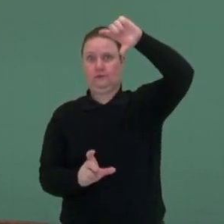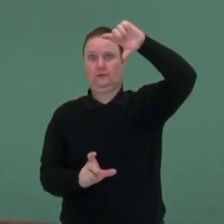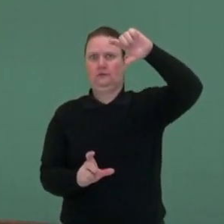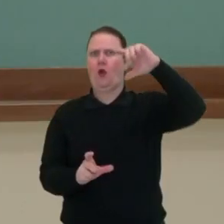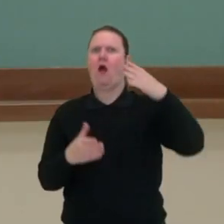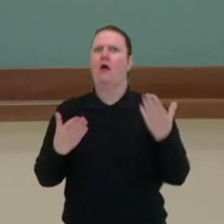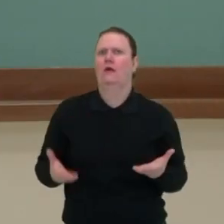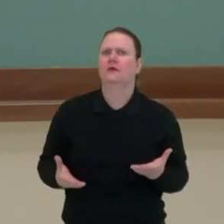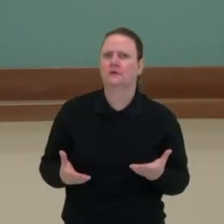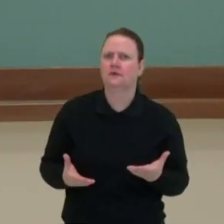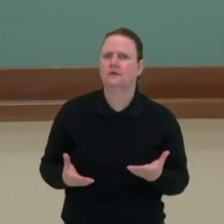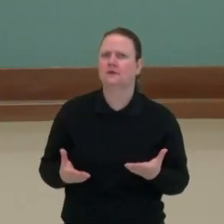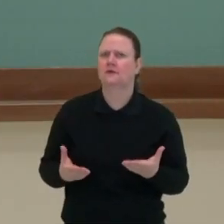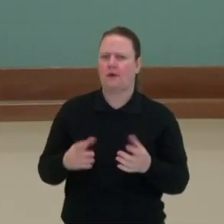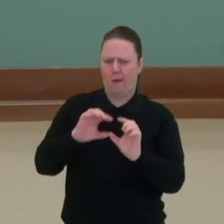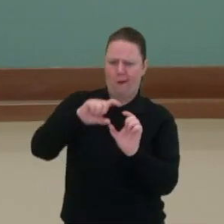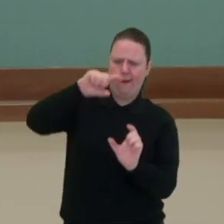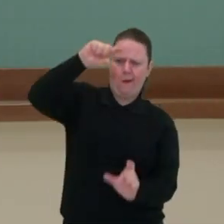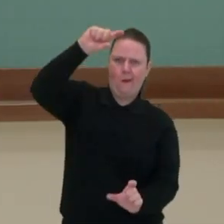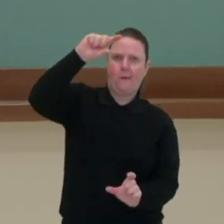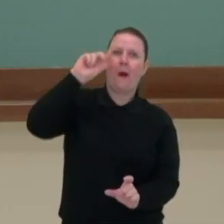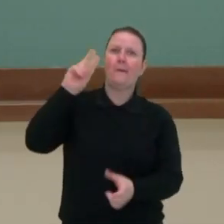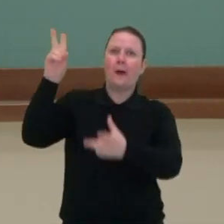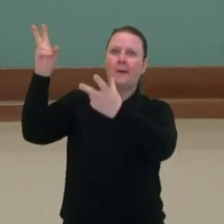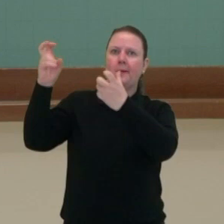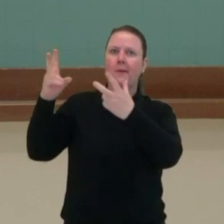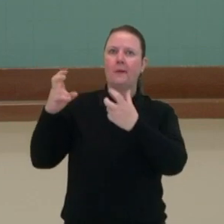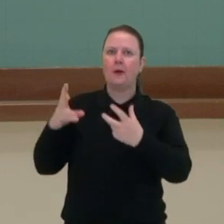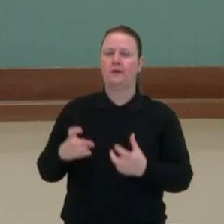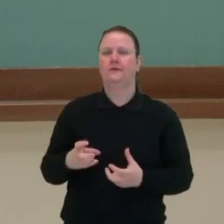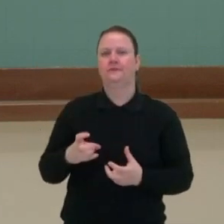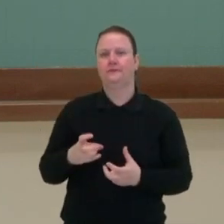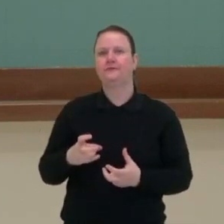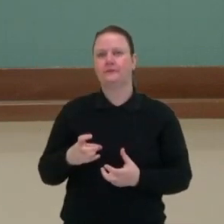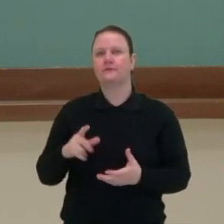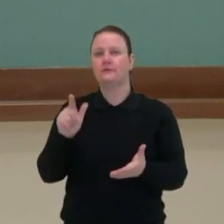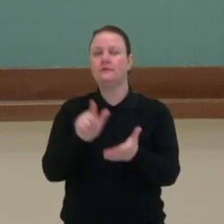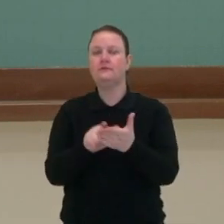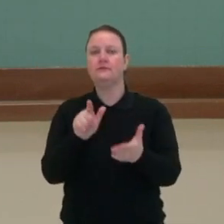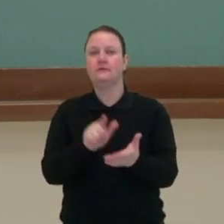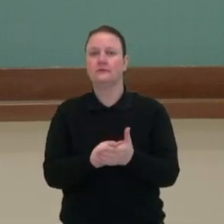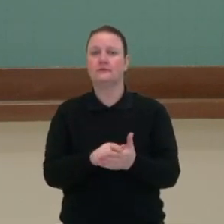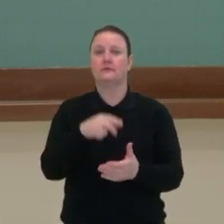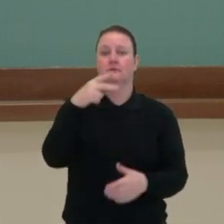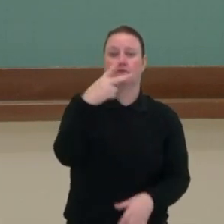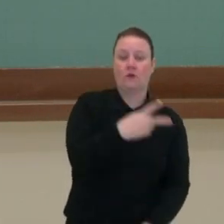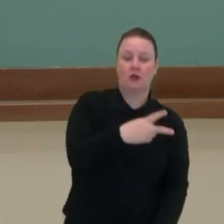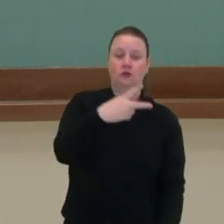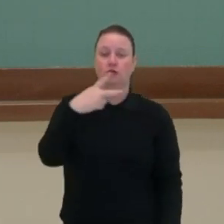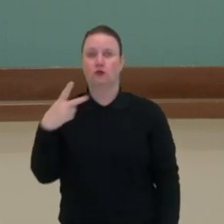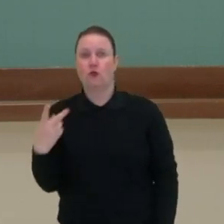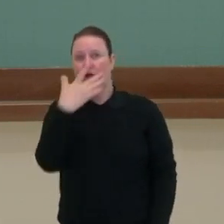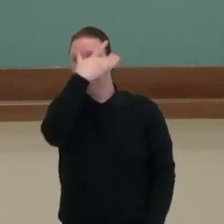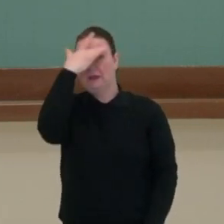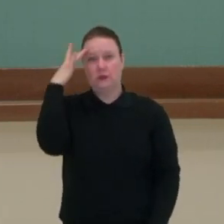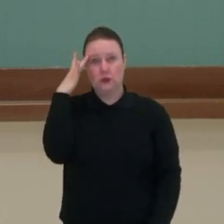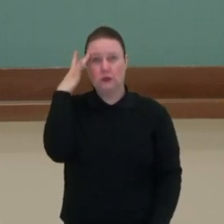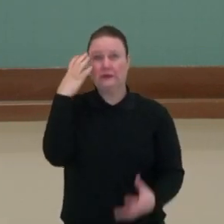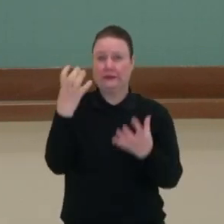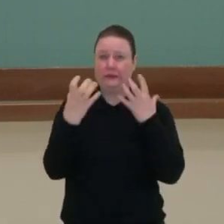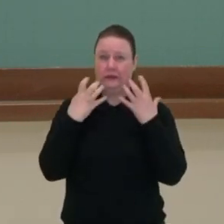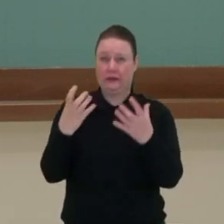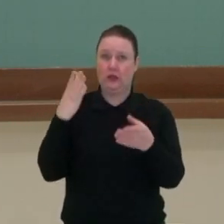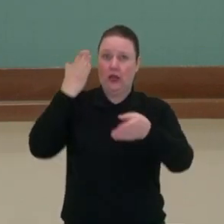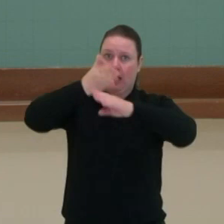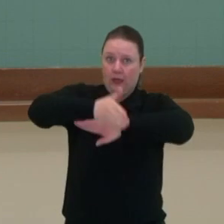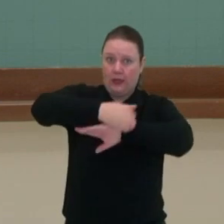cédula. Grande, muito grande. Percebe ali o tamanho de toda essa folha. 22 candidatos a presidente na